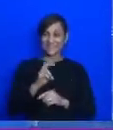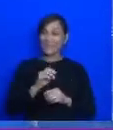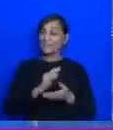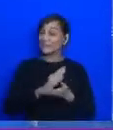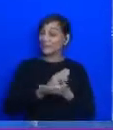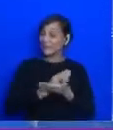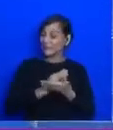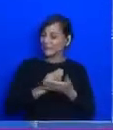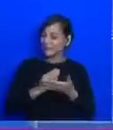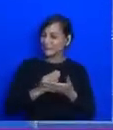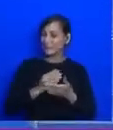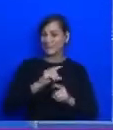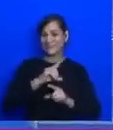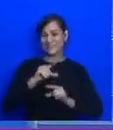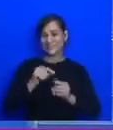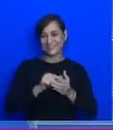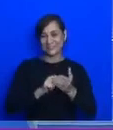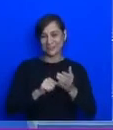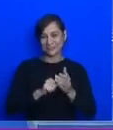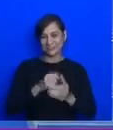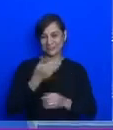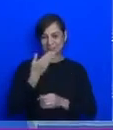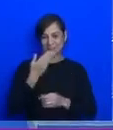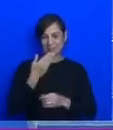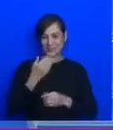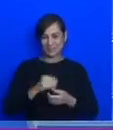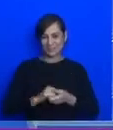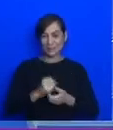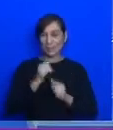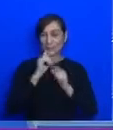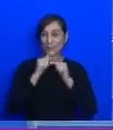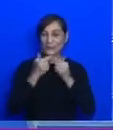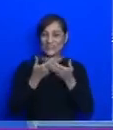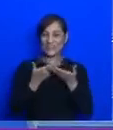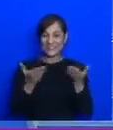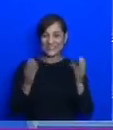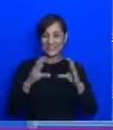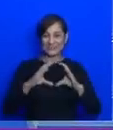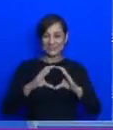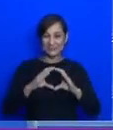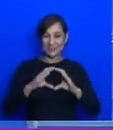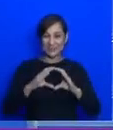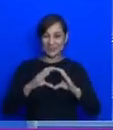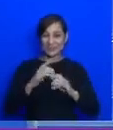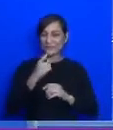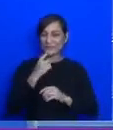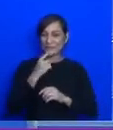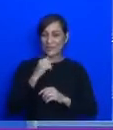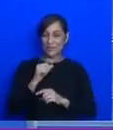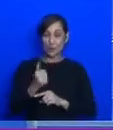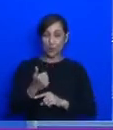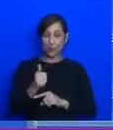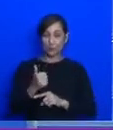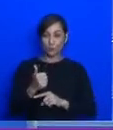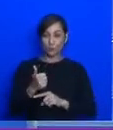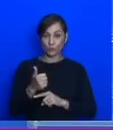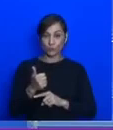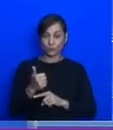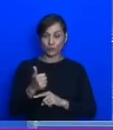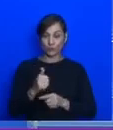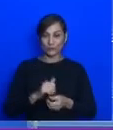Tá começando o sorteio da Loto Fácil. Boa sorte. Bola vermelha, número